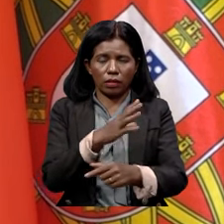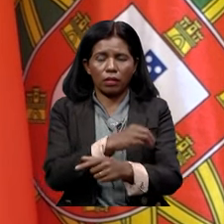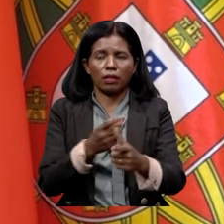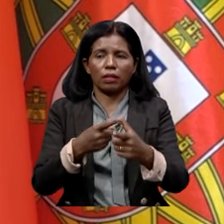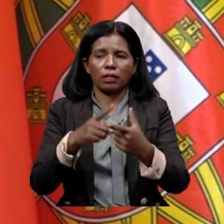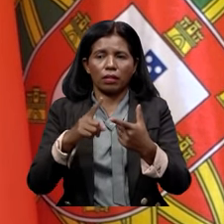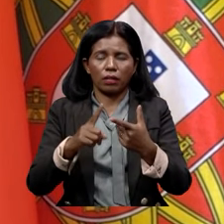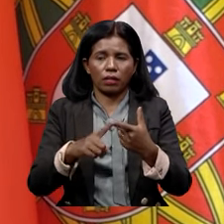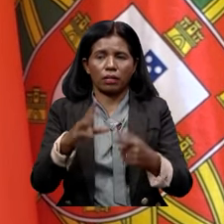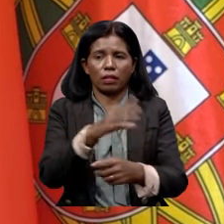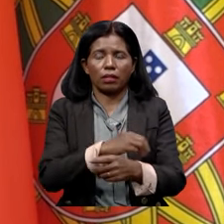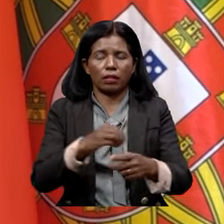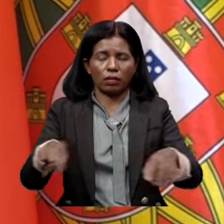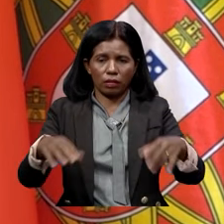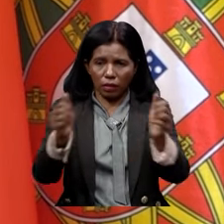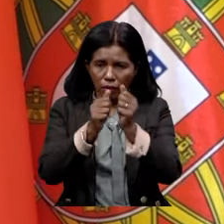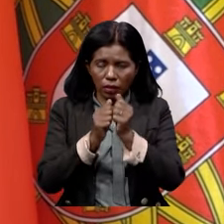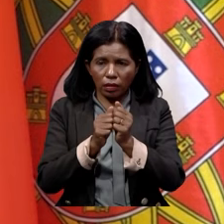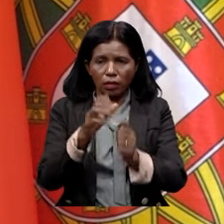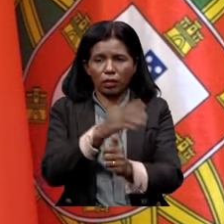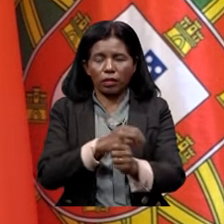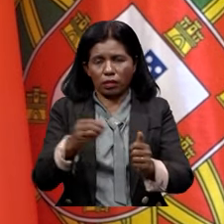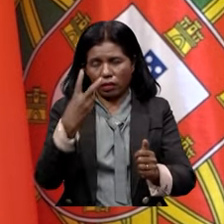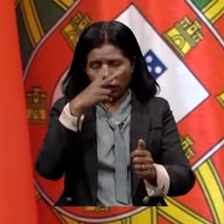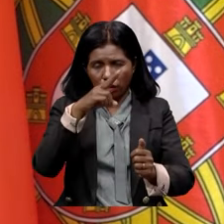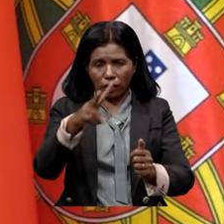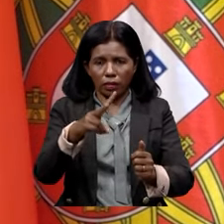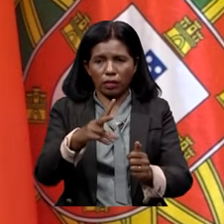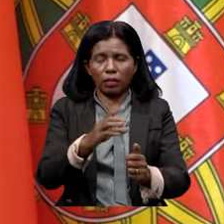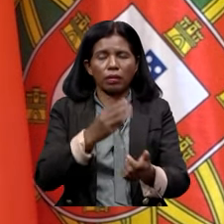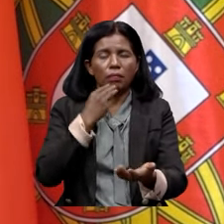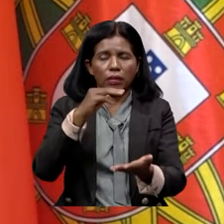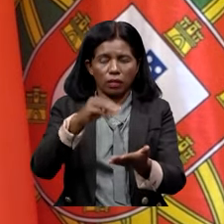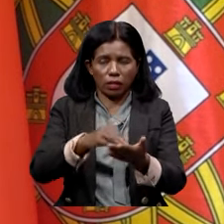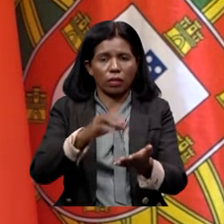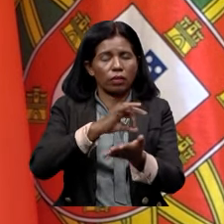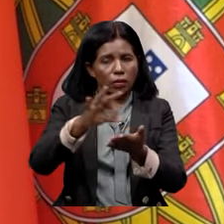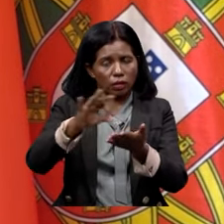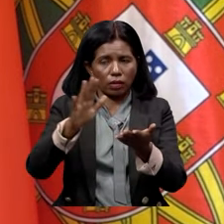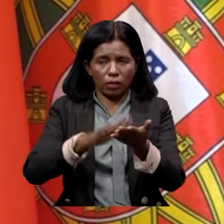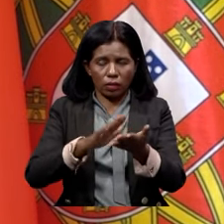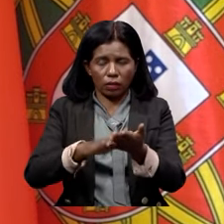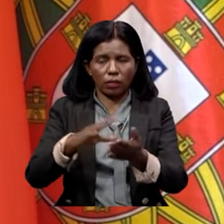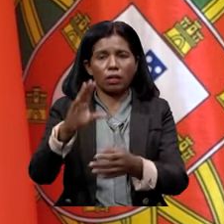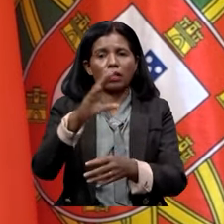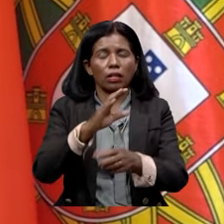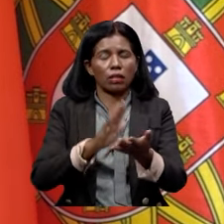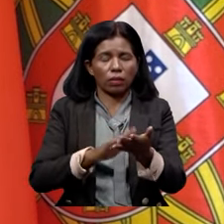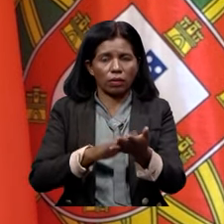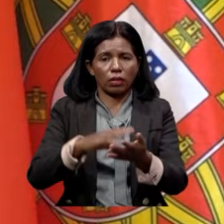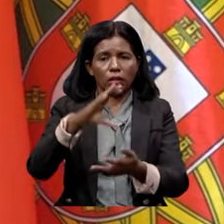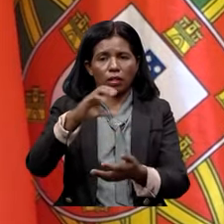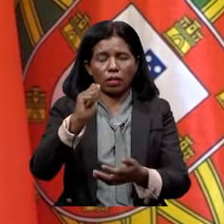laços e protocolos de cooperação ao nível dos Centros de Aprendizagem e Formação Escolar, CAFE, e